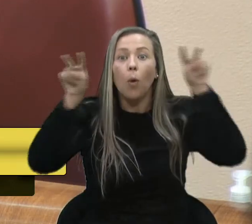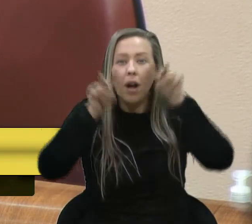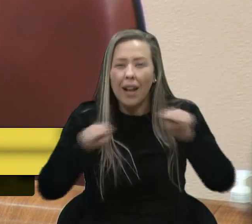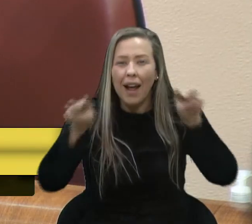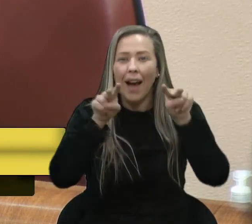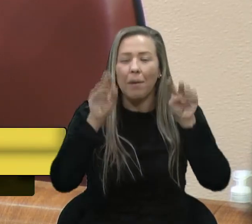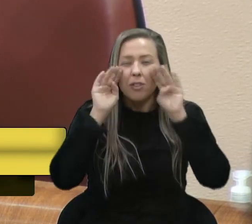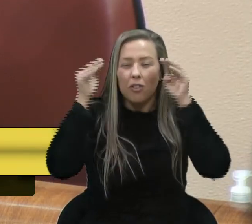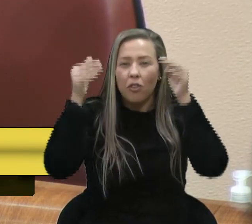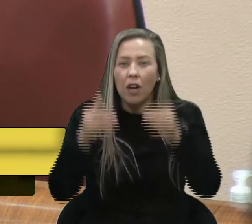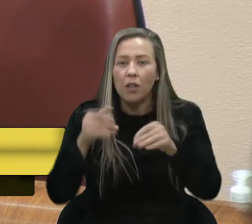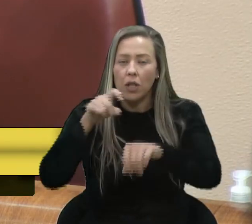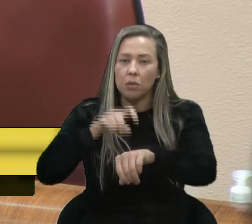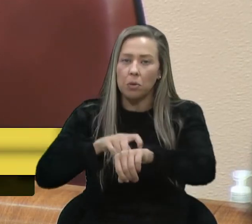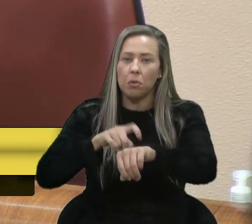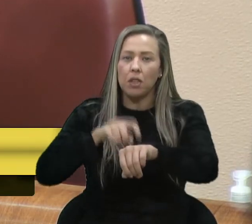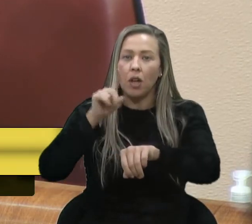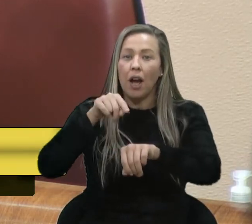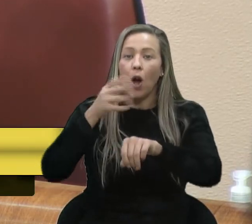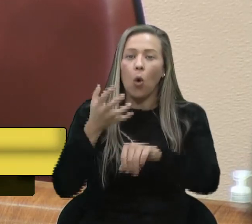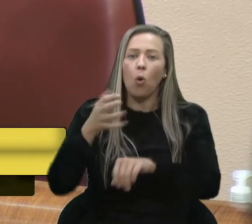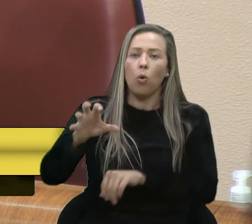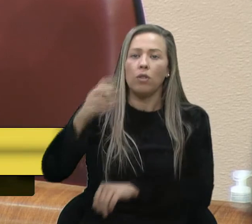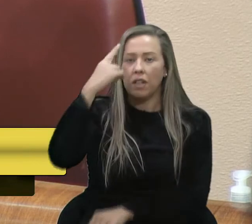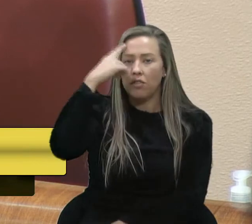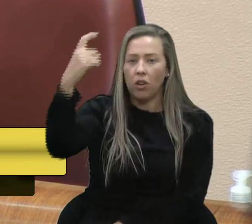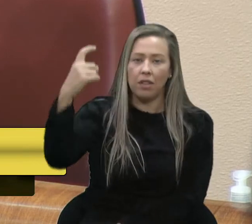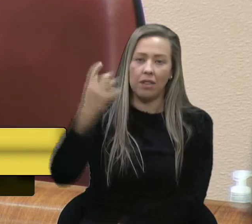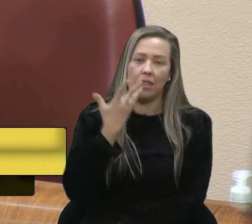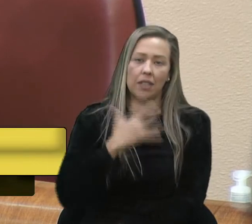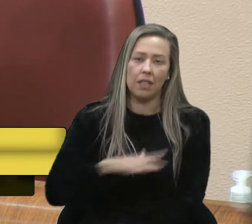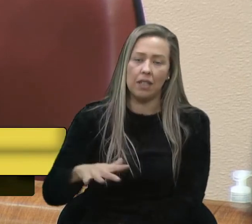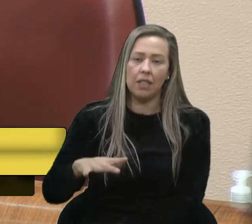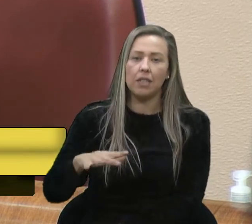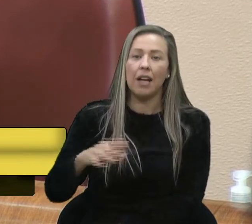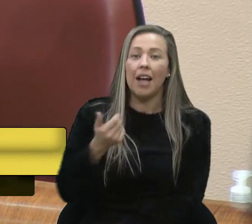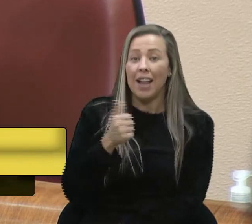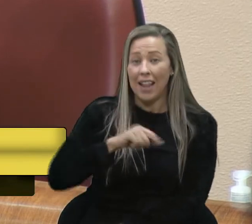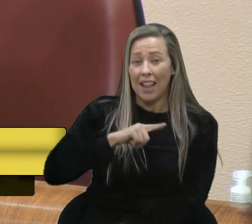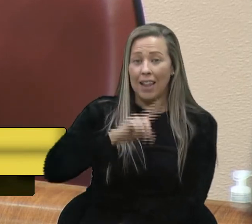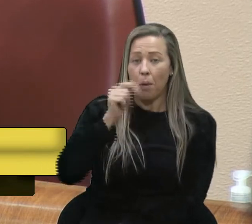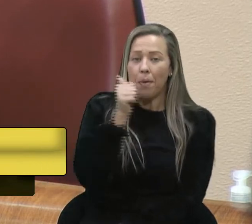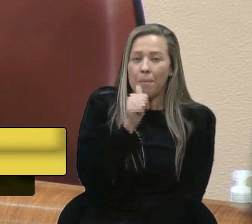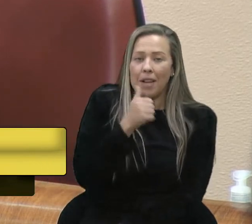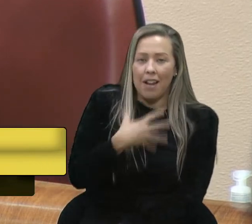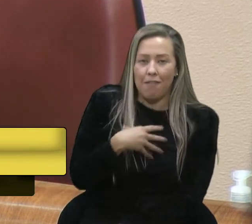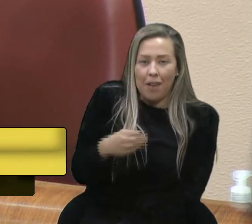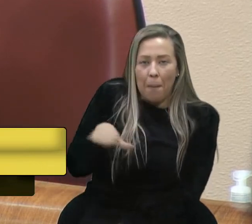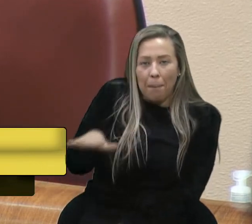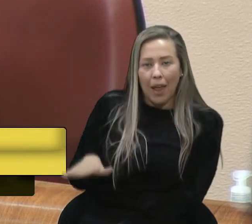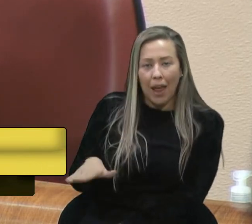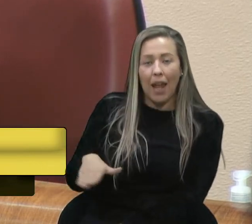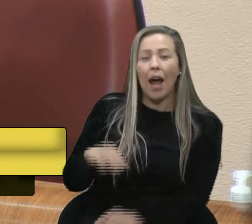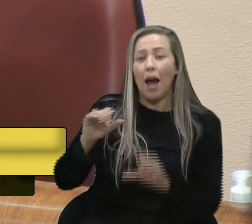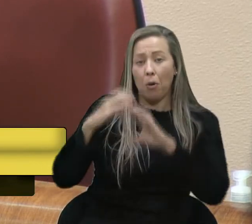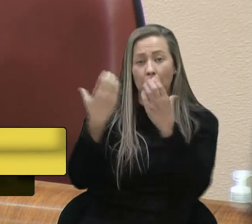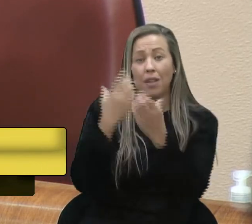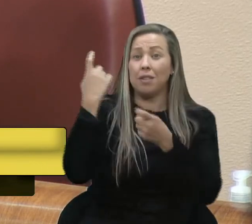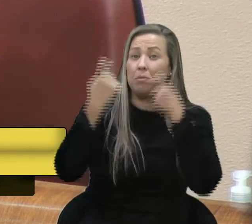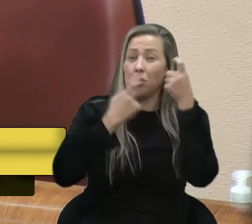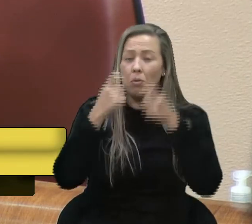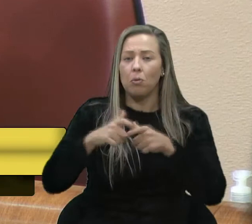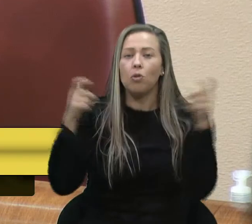essa questão do combate à violência para as crianças, né? Até pela filha pequena, uma preocupação muito grande da comunidade. E aí ela nos